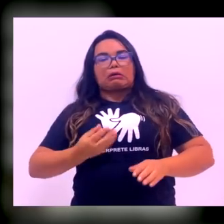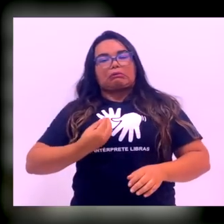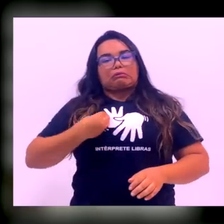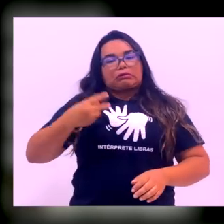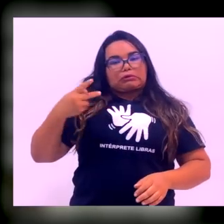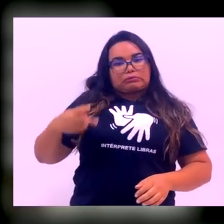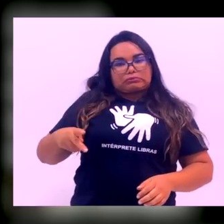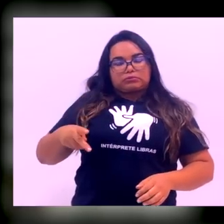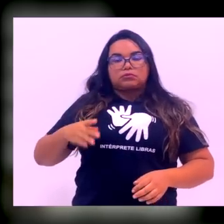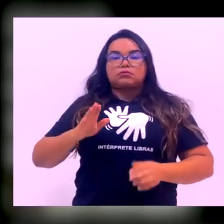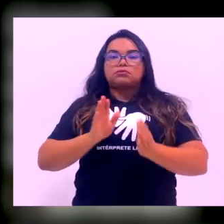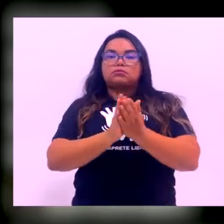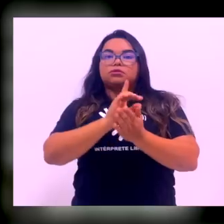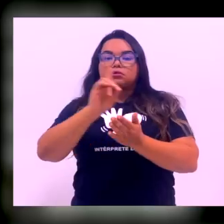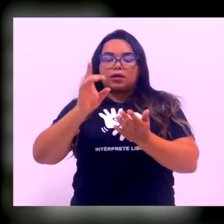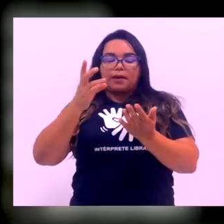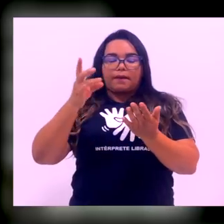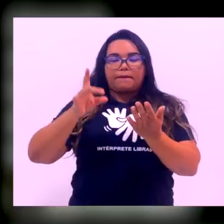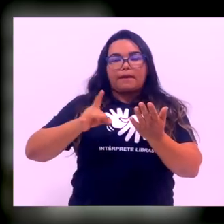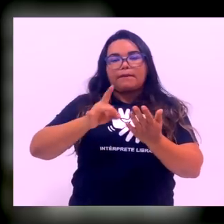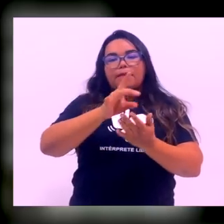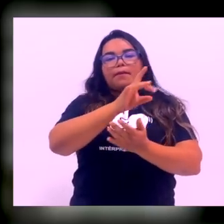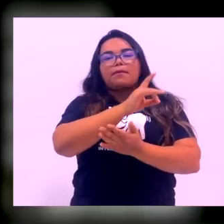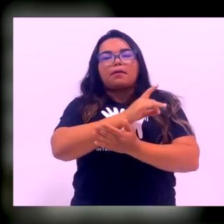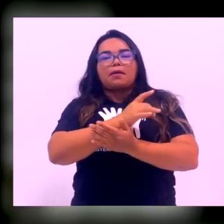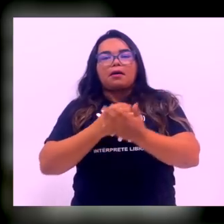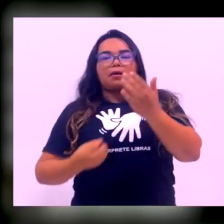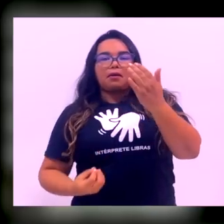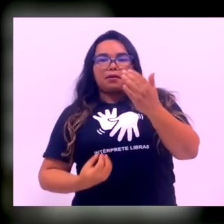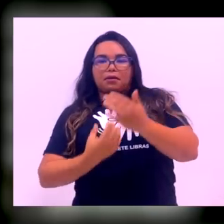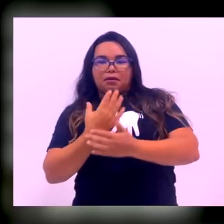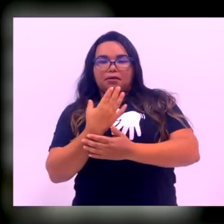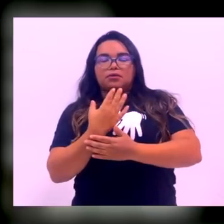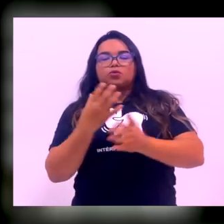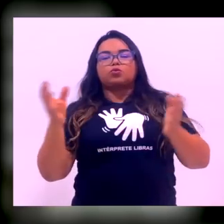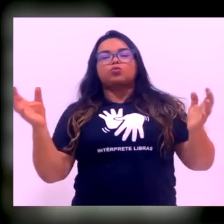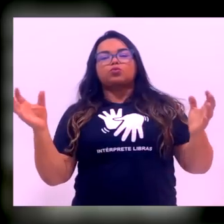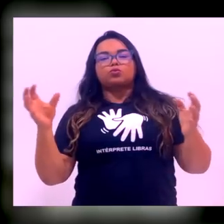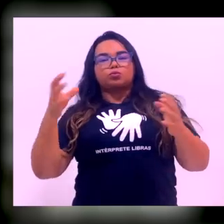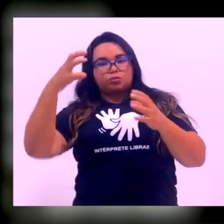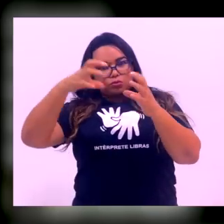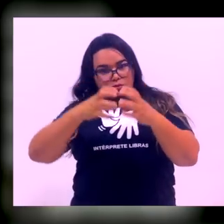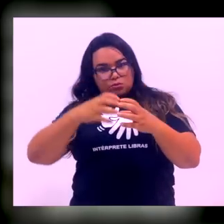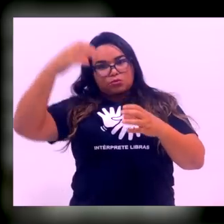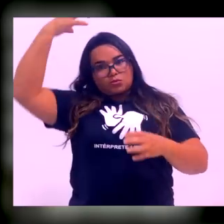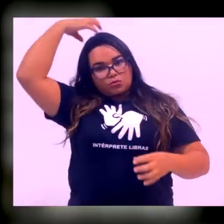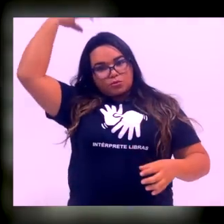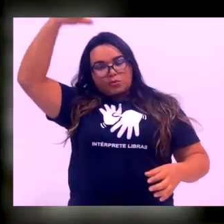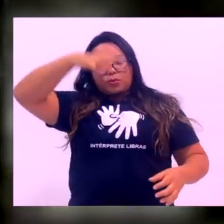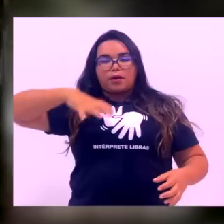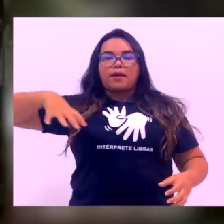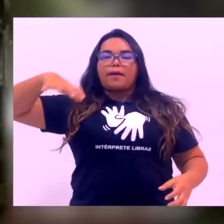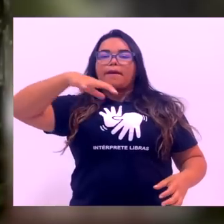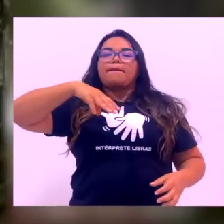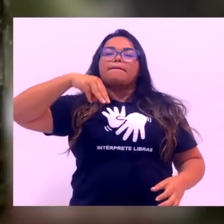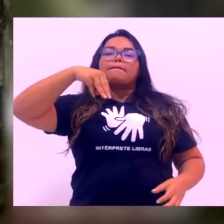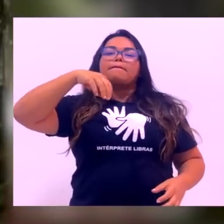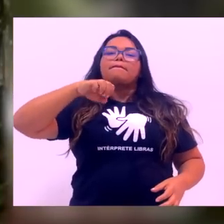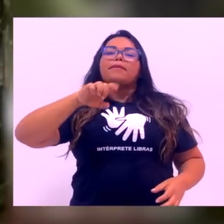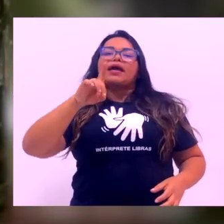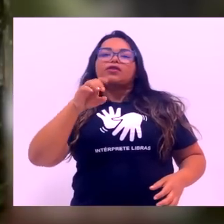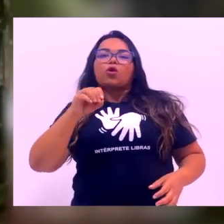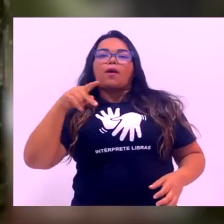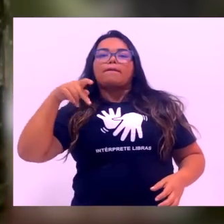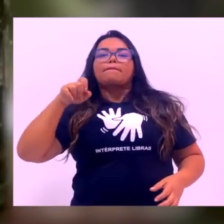nascimento quanto suas ações. Assim, a Bíblia descreve o surgimento do Império Medo-Persa e sua